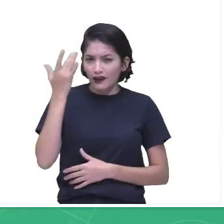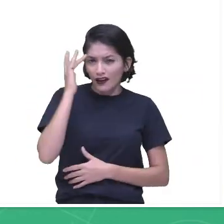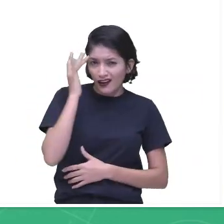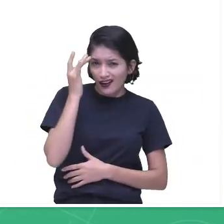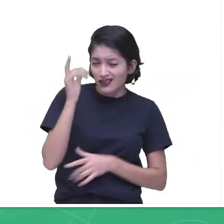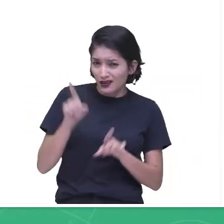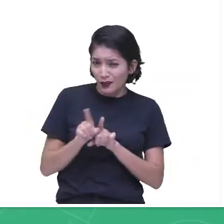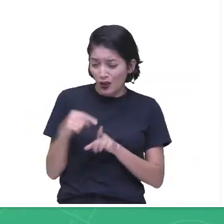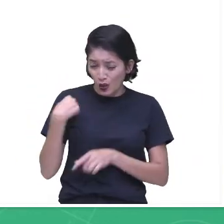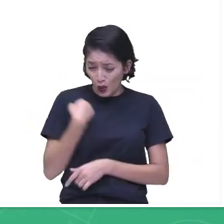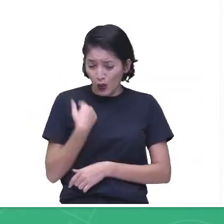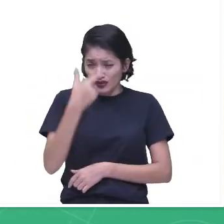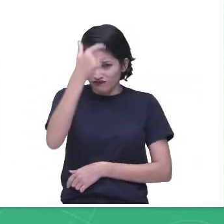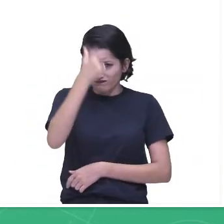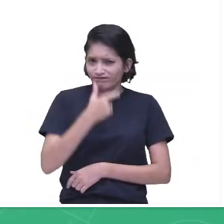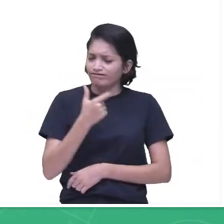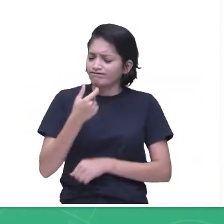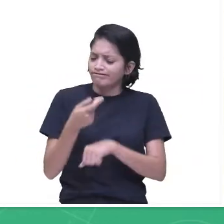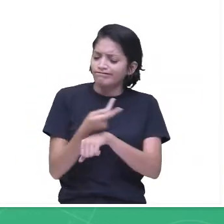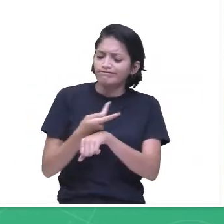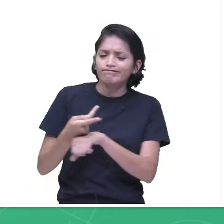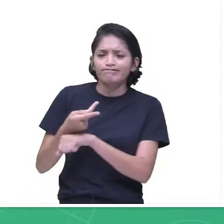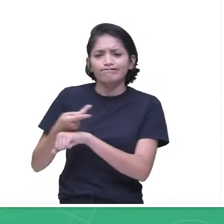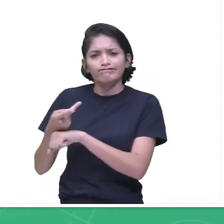como pessoas, buscando